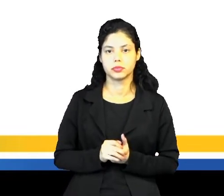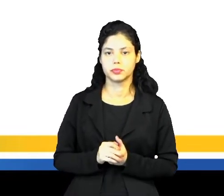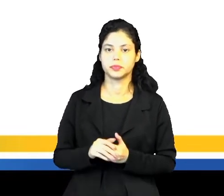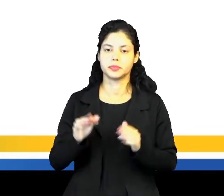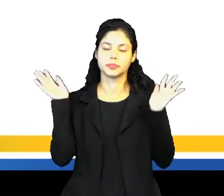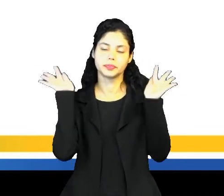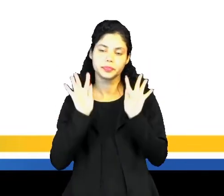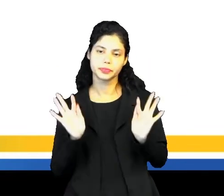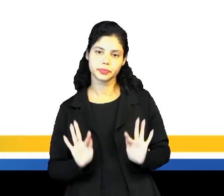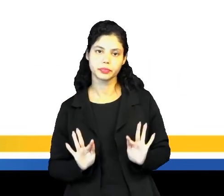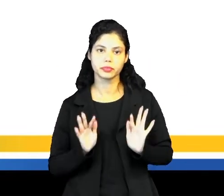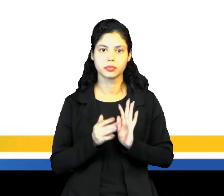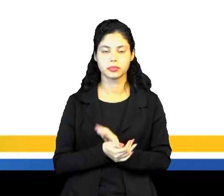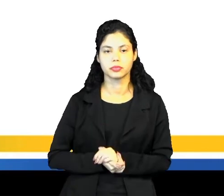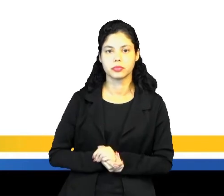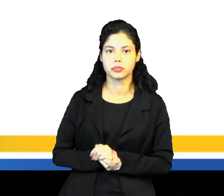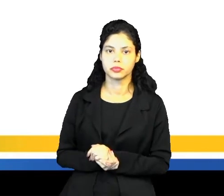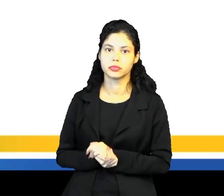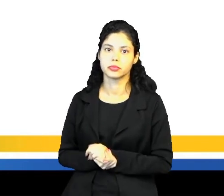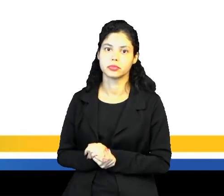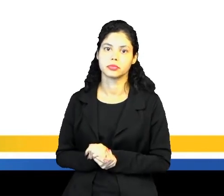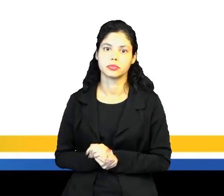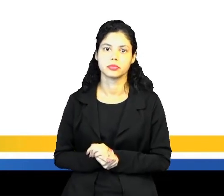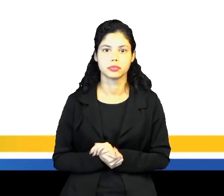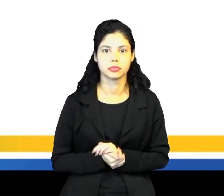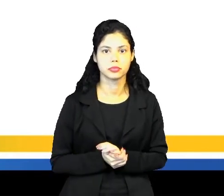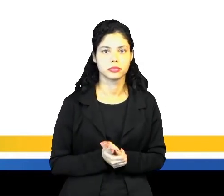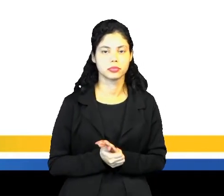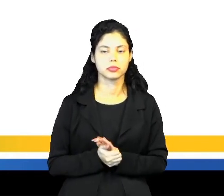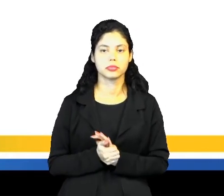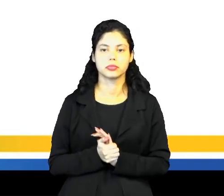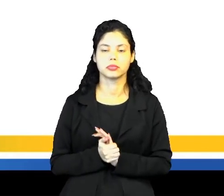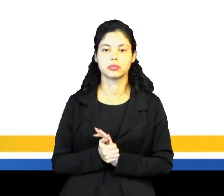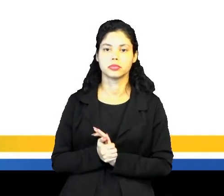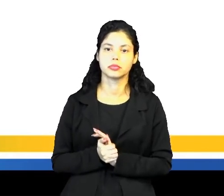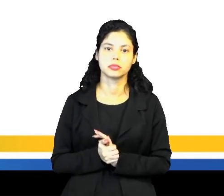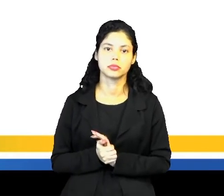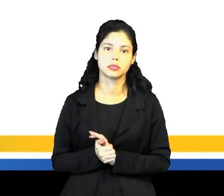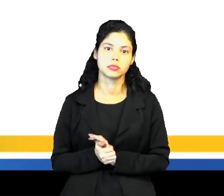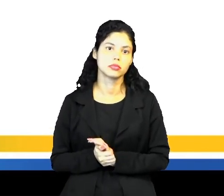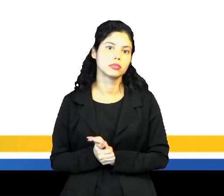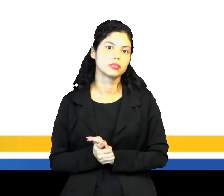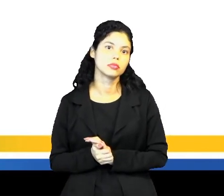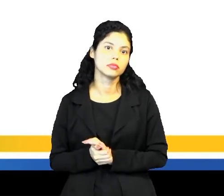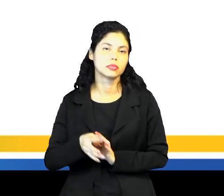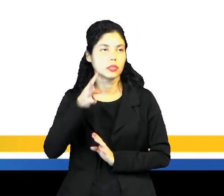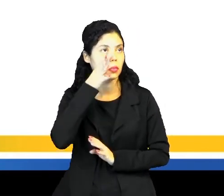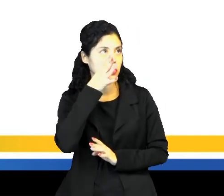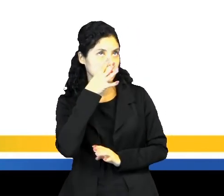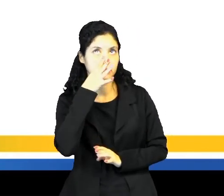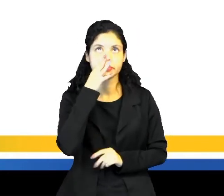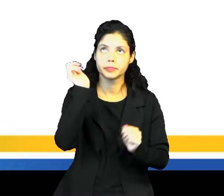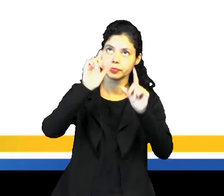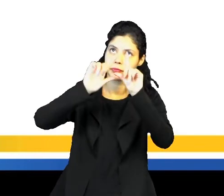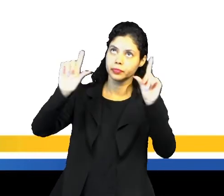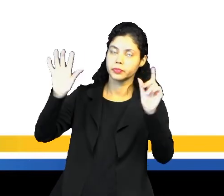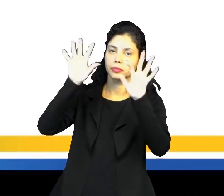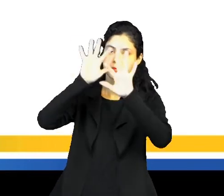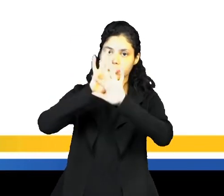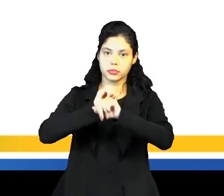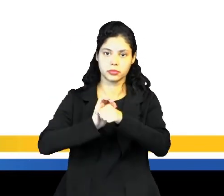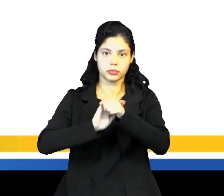alegria, inspetor de cielo noturno, trabalhador invisível, né? É um inspetor de céu noturno, né? Como já disse,